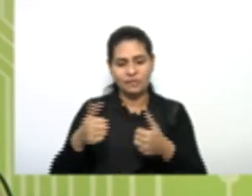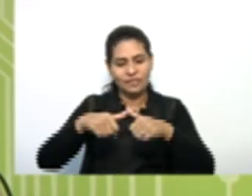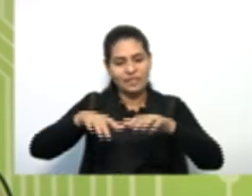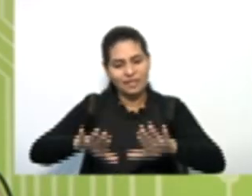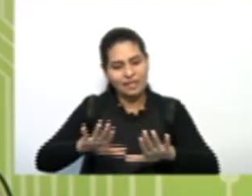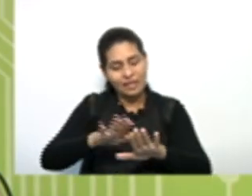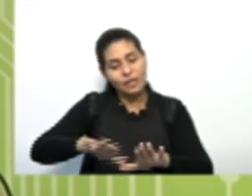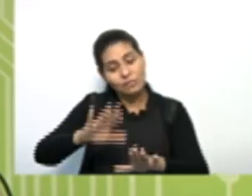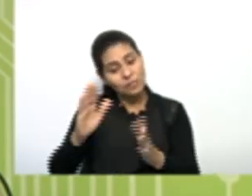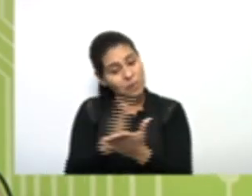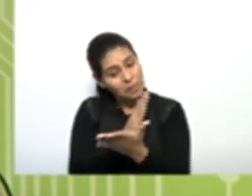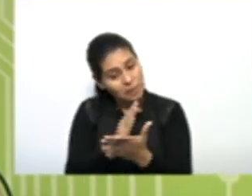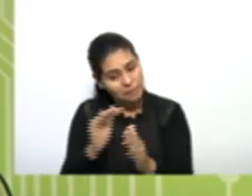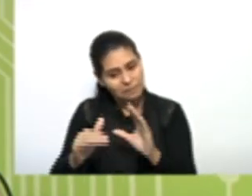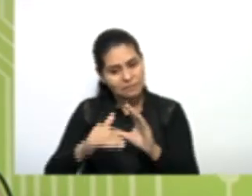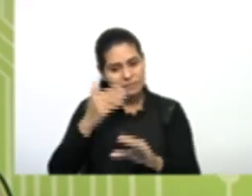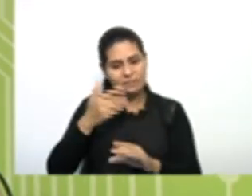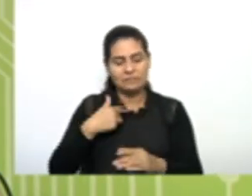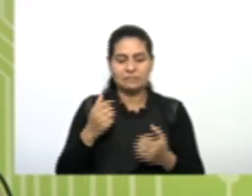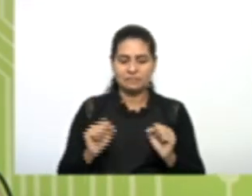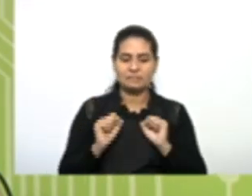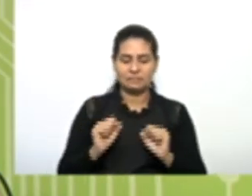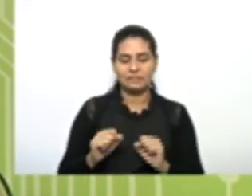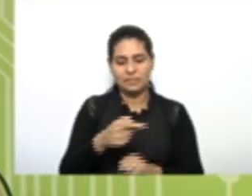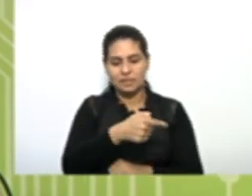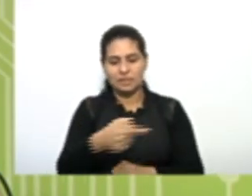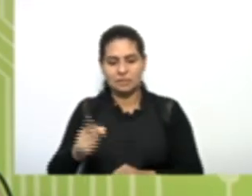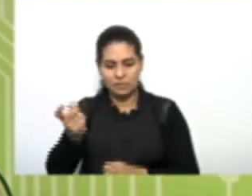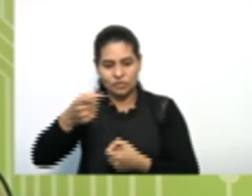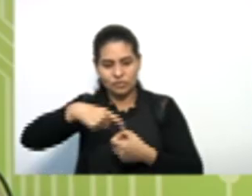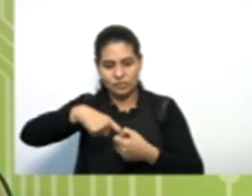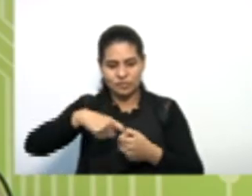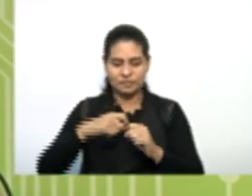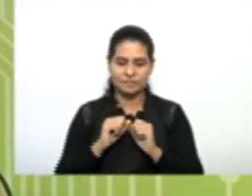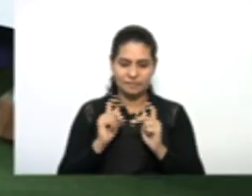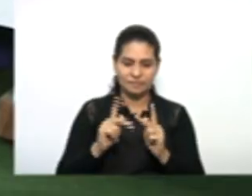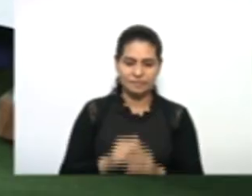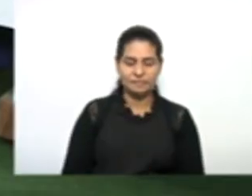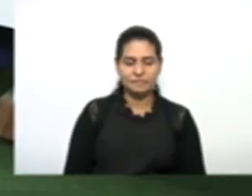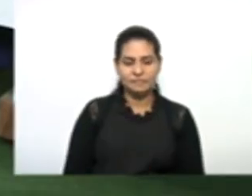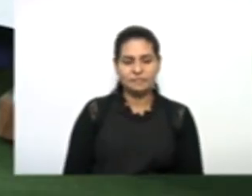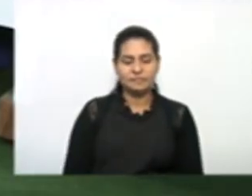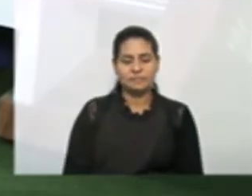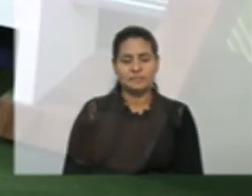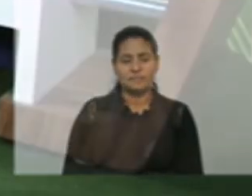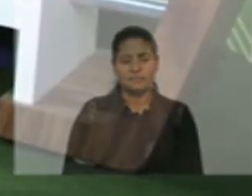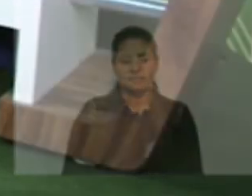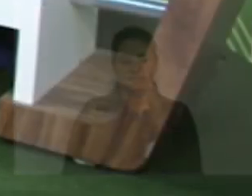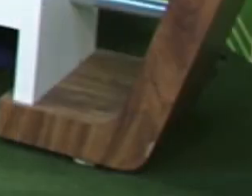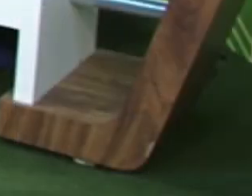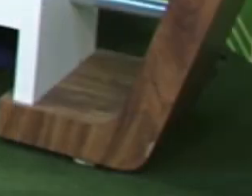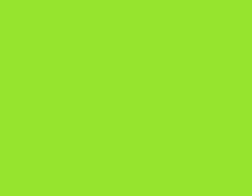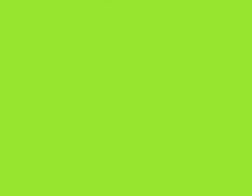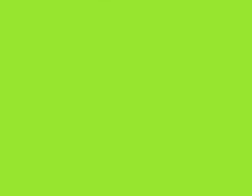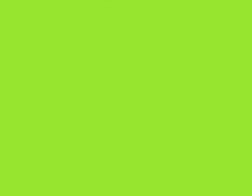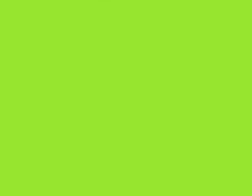aqui. Qualquer coisa, manda em contato para a gente. Semana que vem estaremos de novo. Até mais.